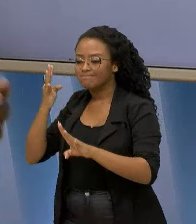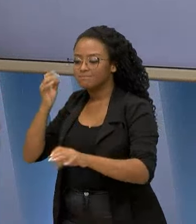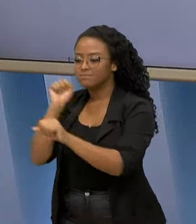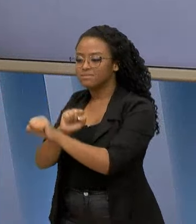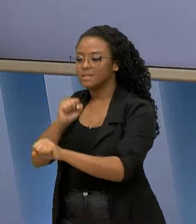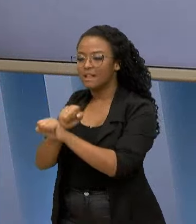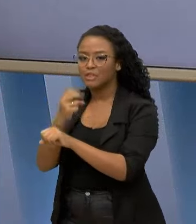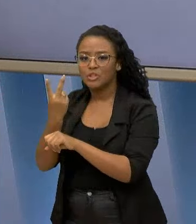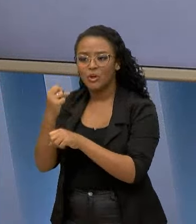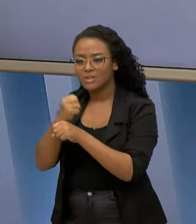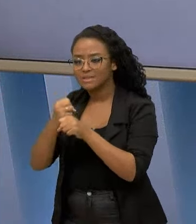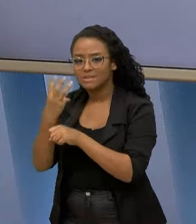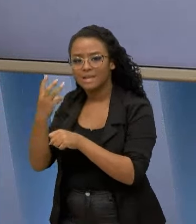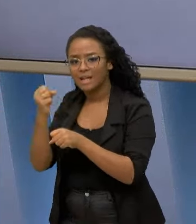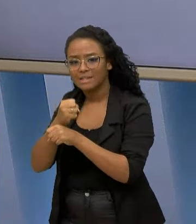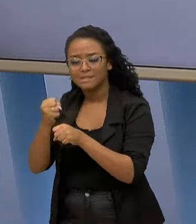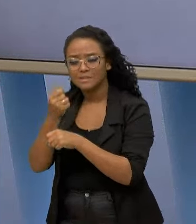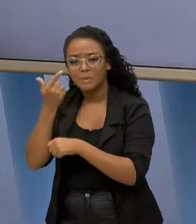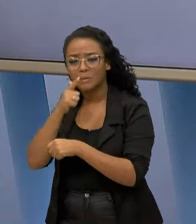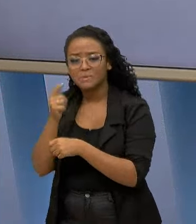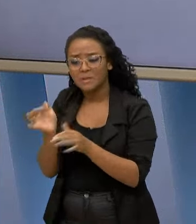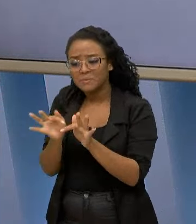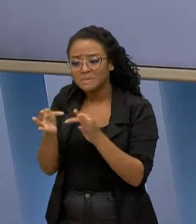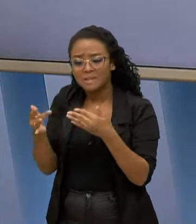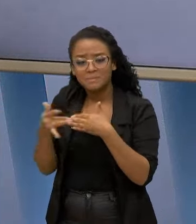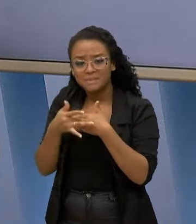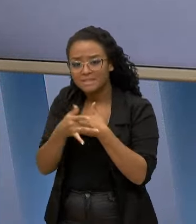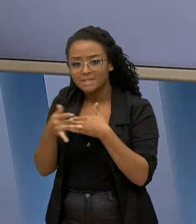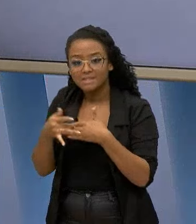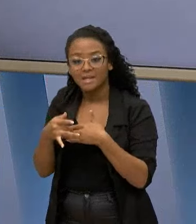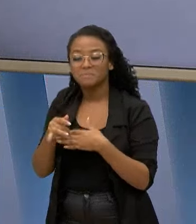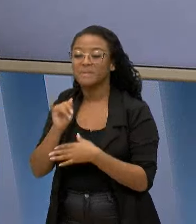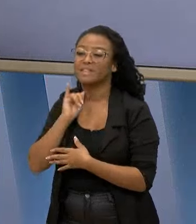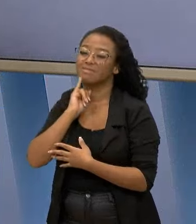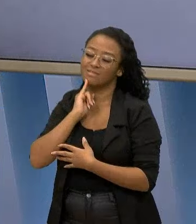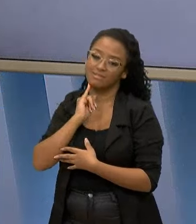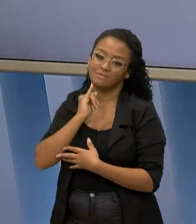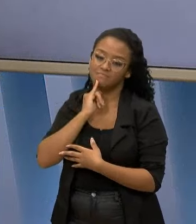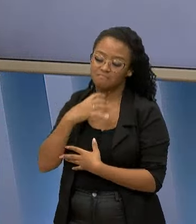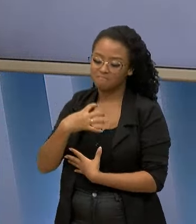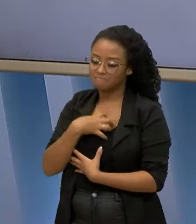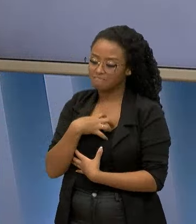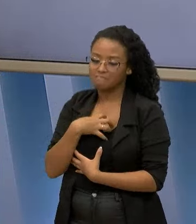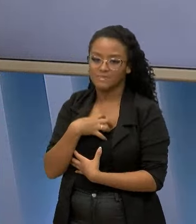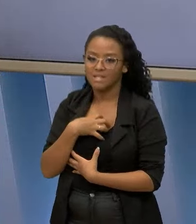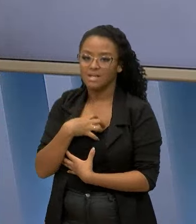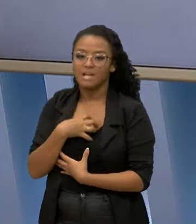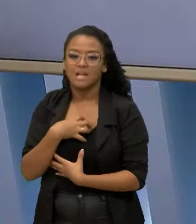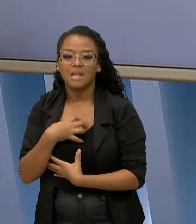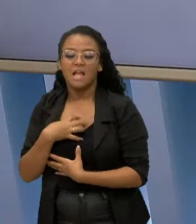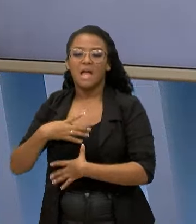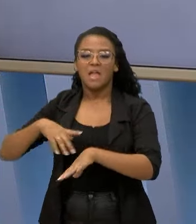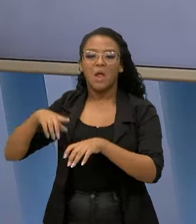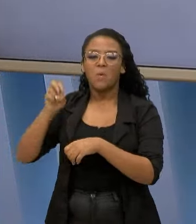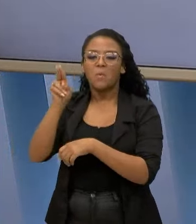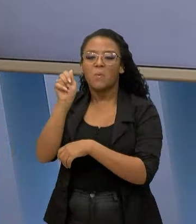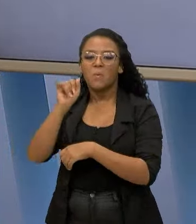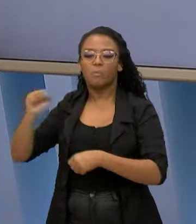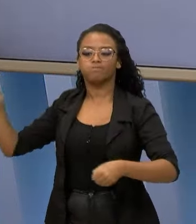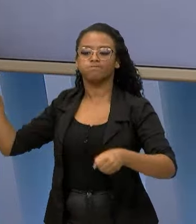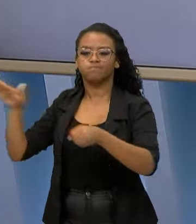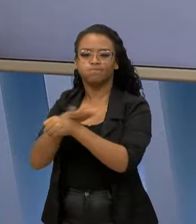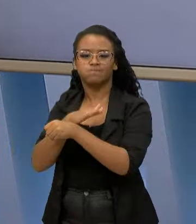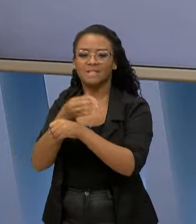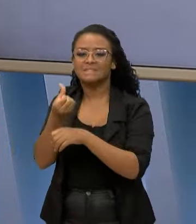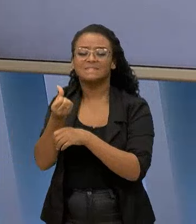uma simples endoscopia. É muito triste saber o que é a realidade da UAI lotada 6 horas da tarde sem pediatra, e eu sei o que é